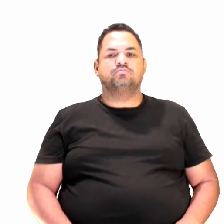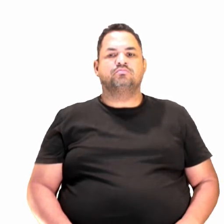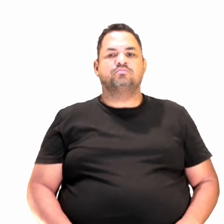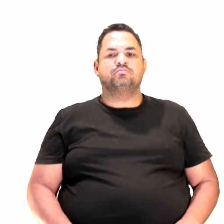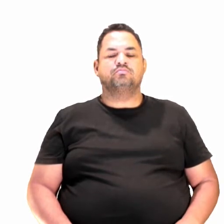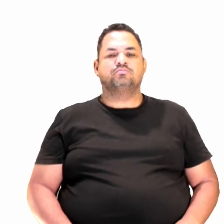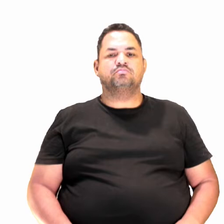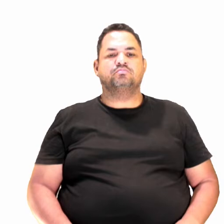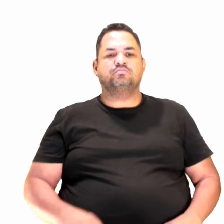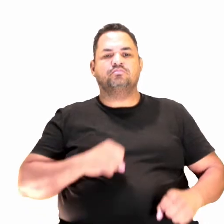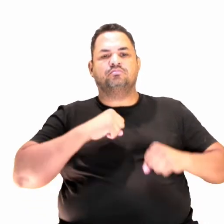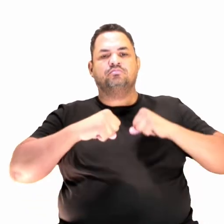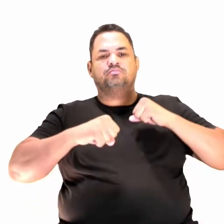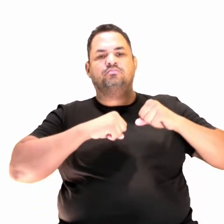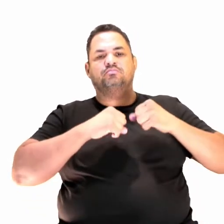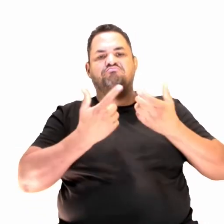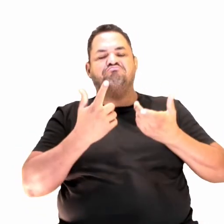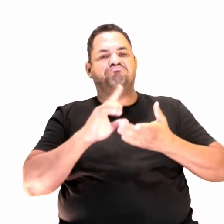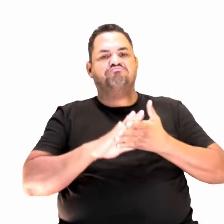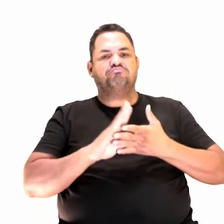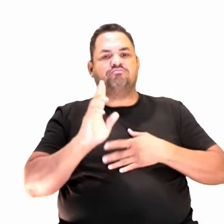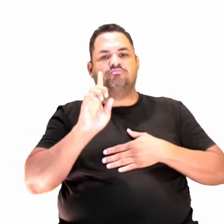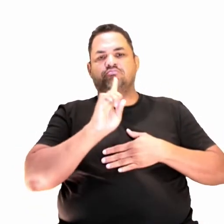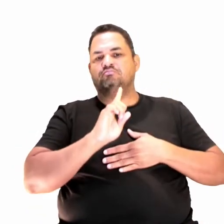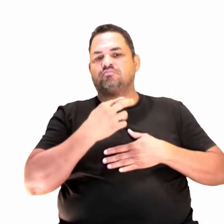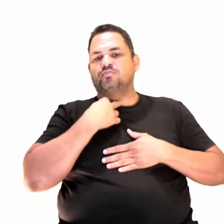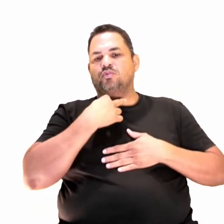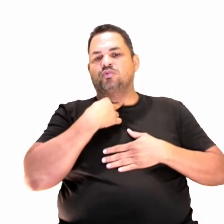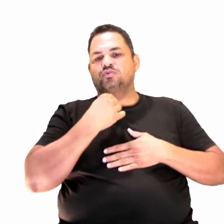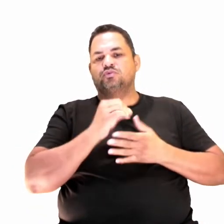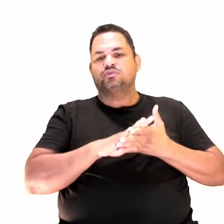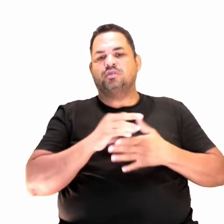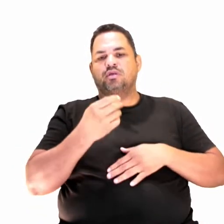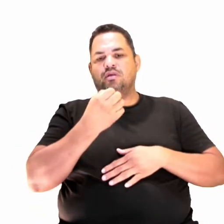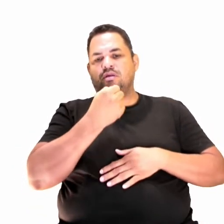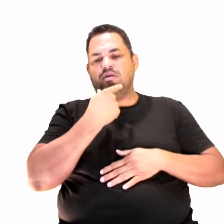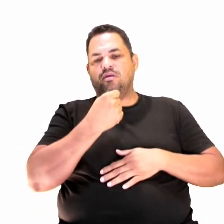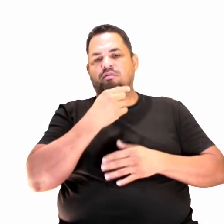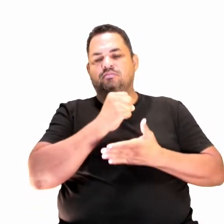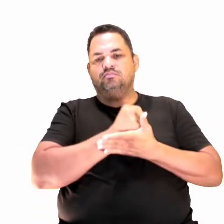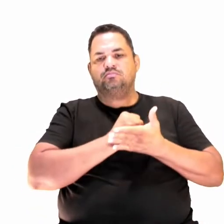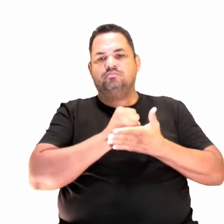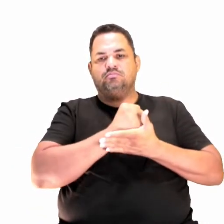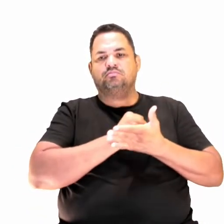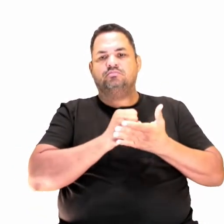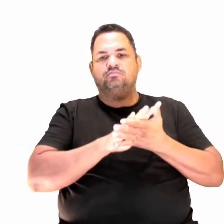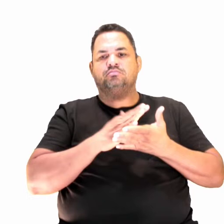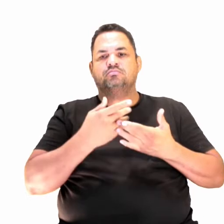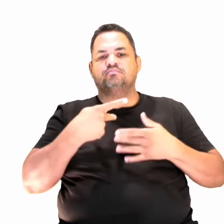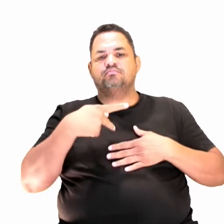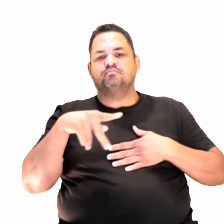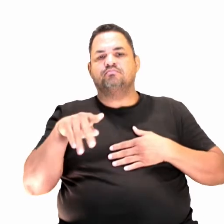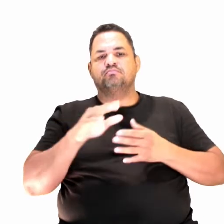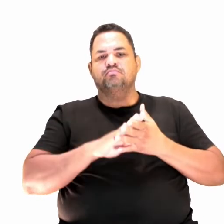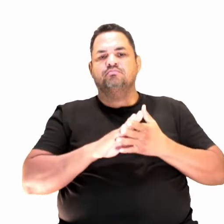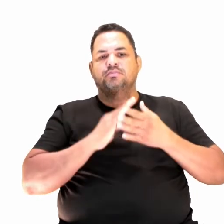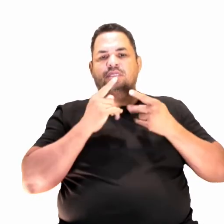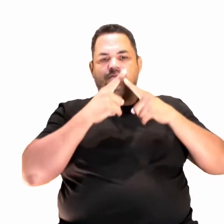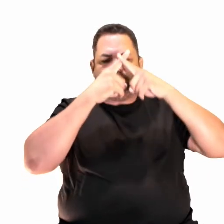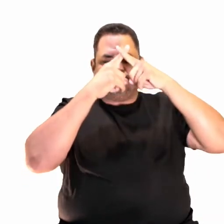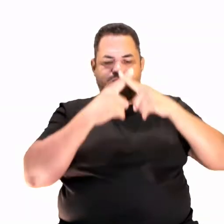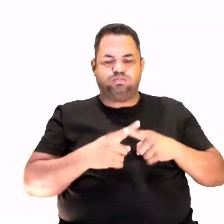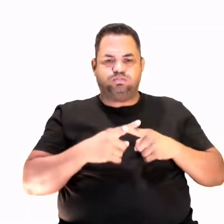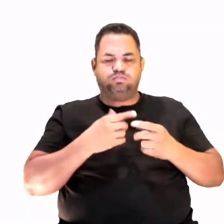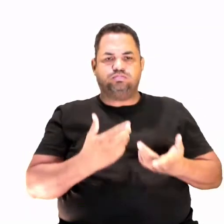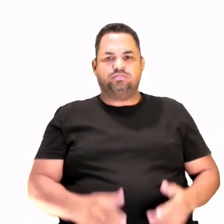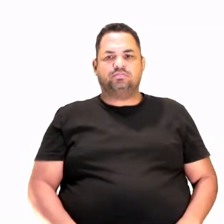Então, os atletas não devem usar drogas, must not take, usar drogas para vencer nas competições. Então, voltando